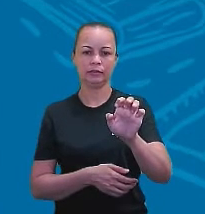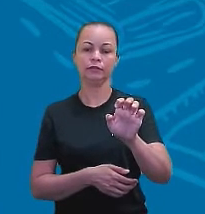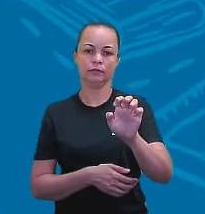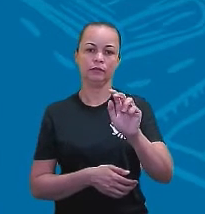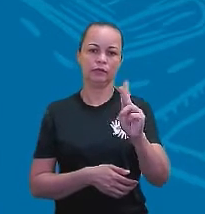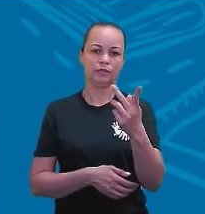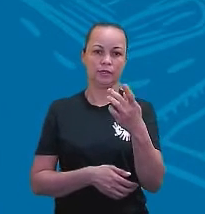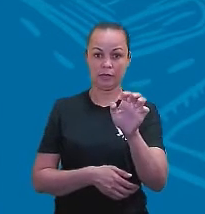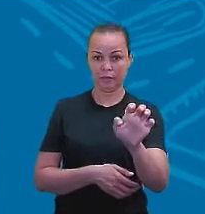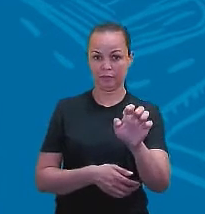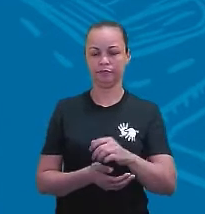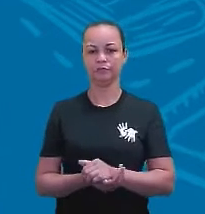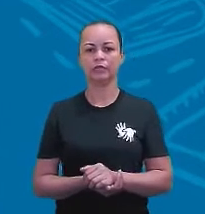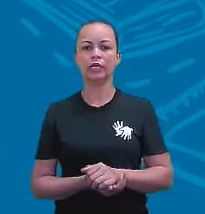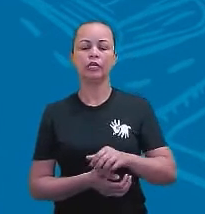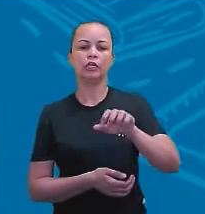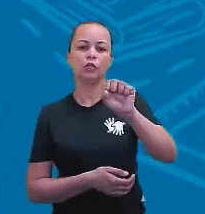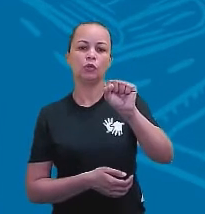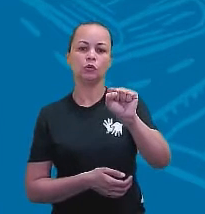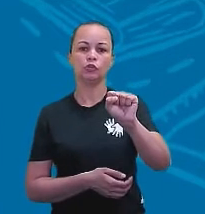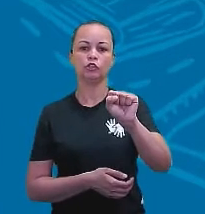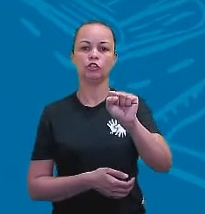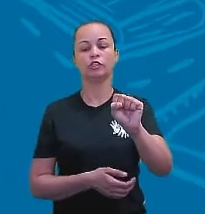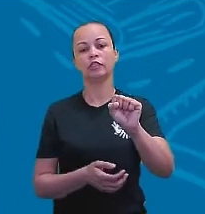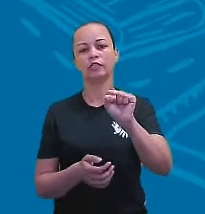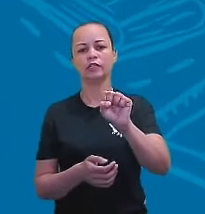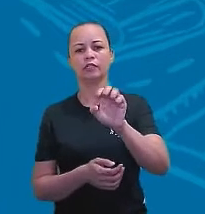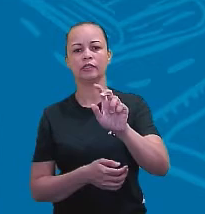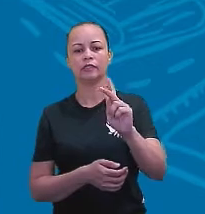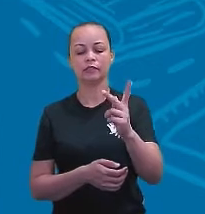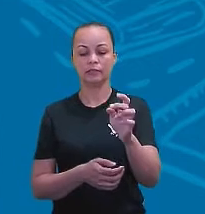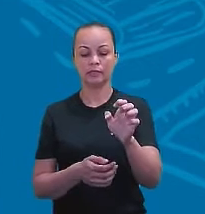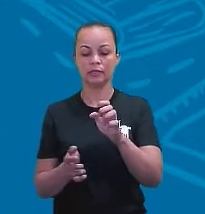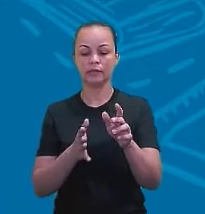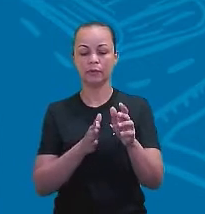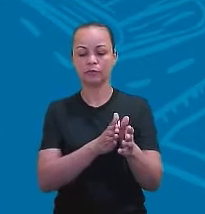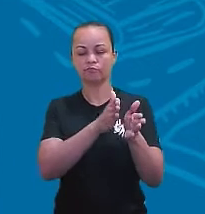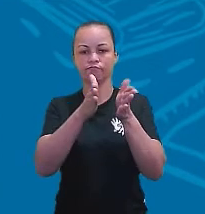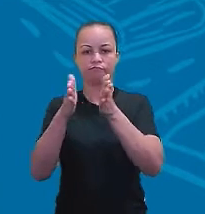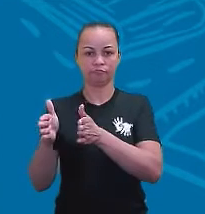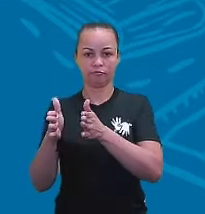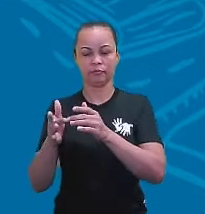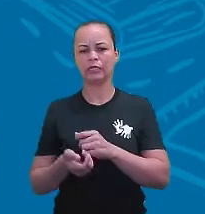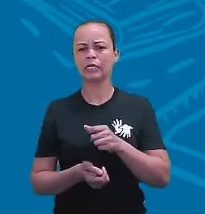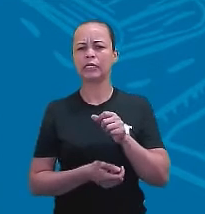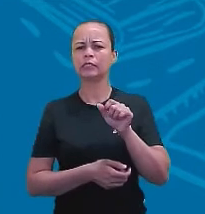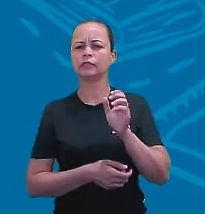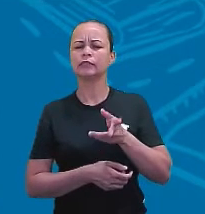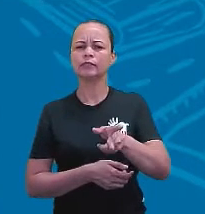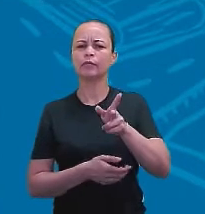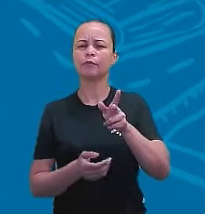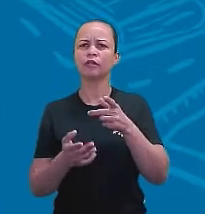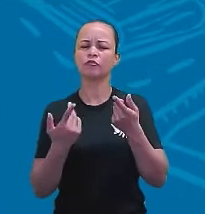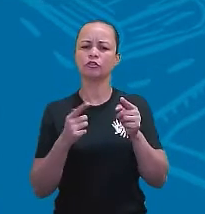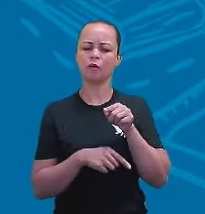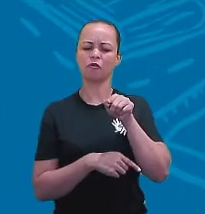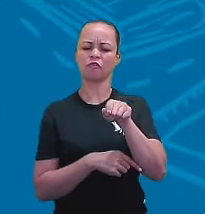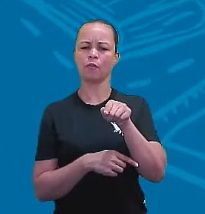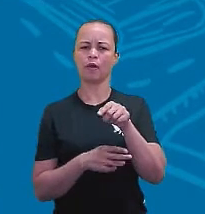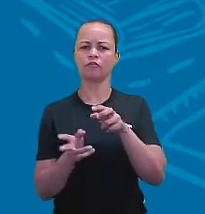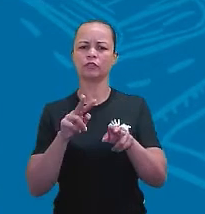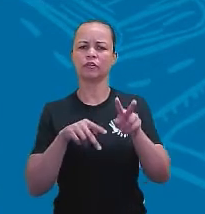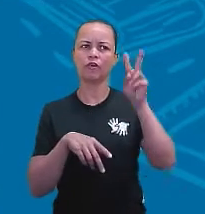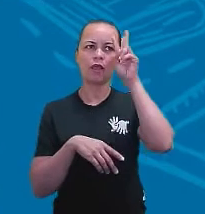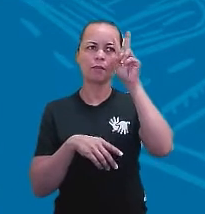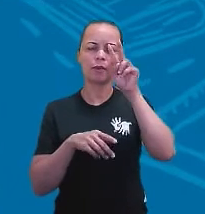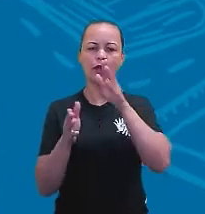nesse caso. E o is, que é a forma do verbo to be, vai ficar sempre após ele. Então, toda vez que você for afirmar, você vai lembrar do